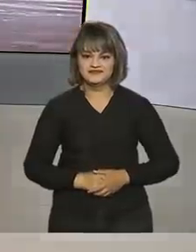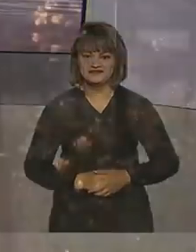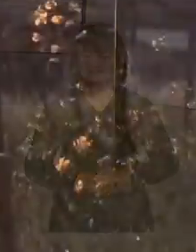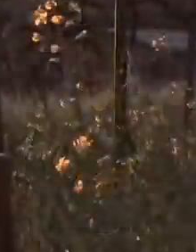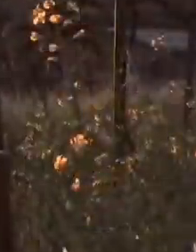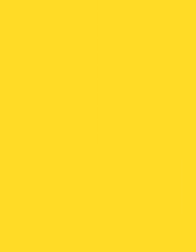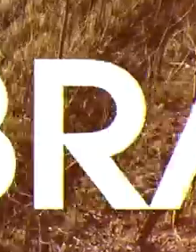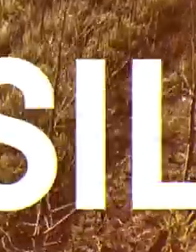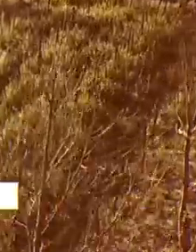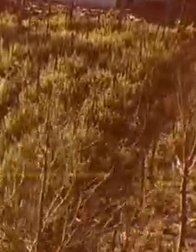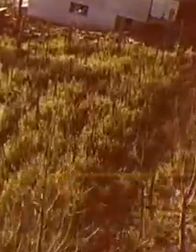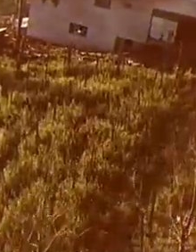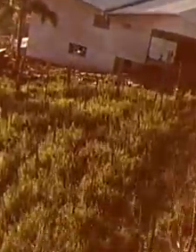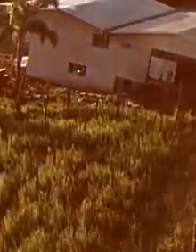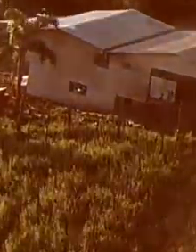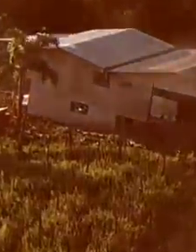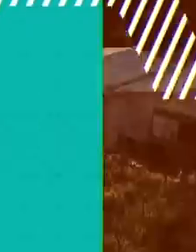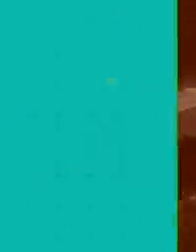a